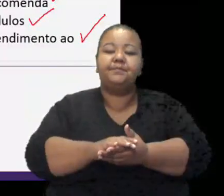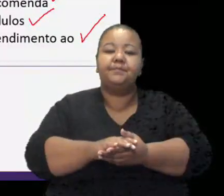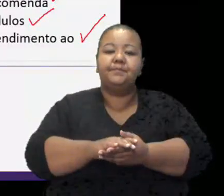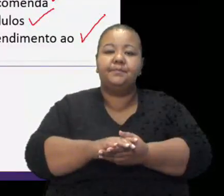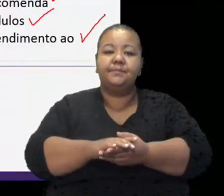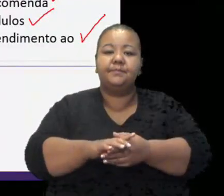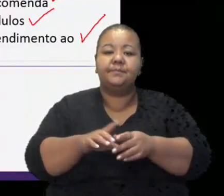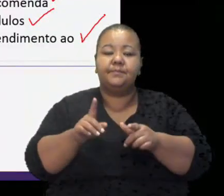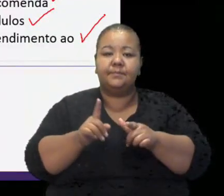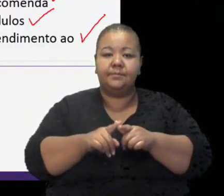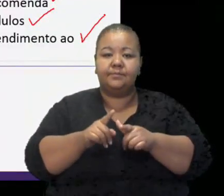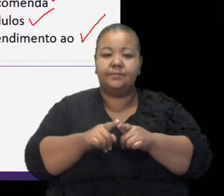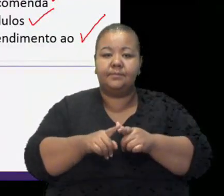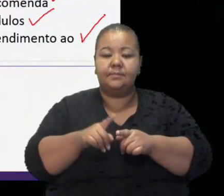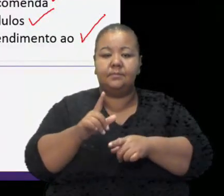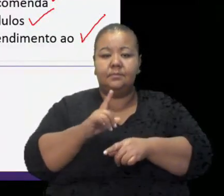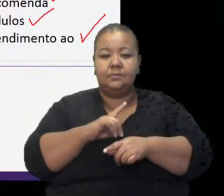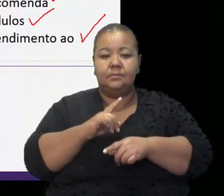também como